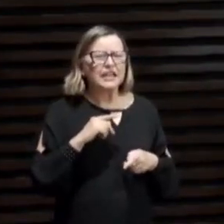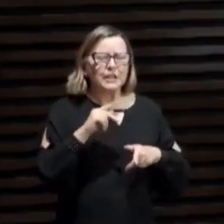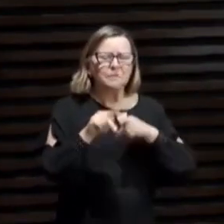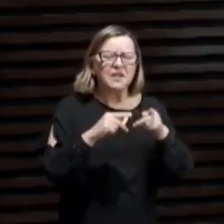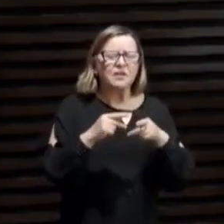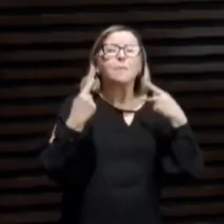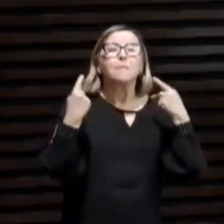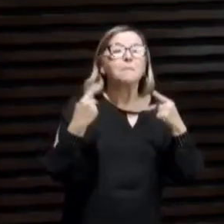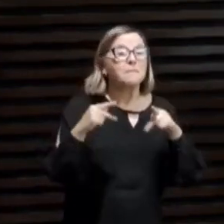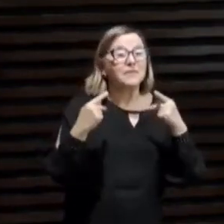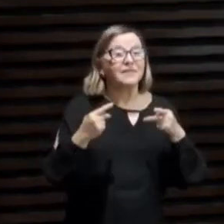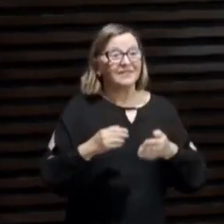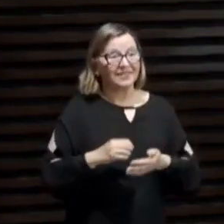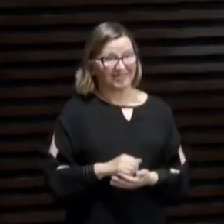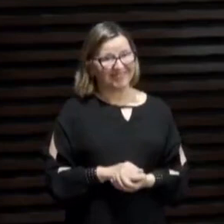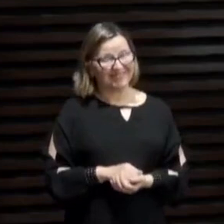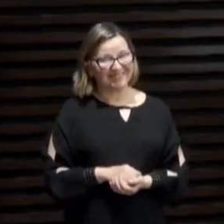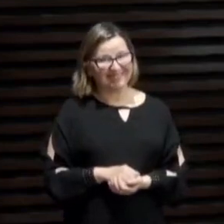demais?